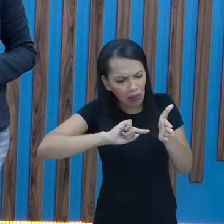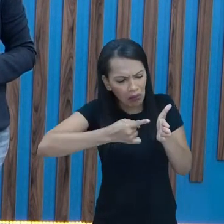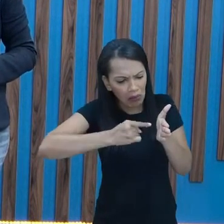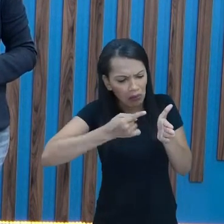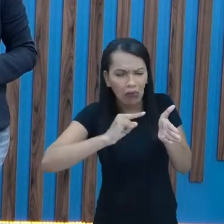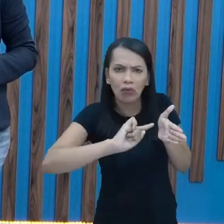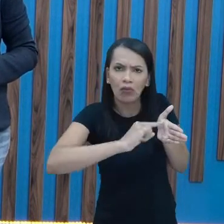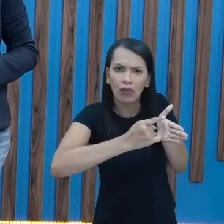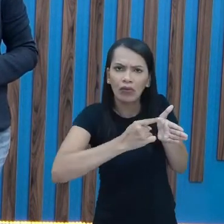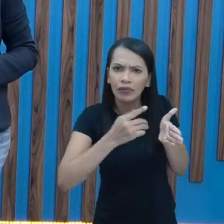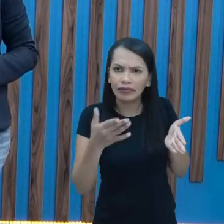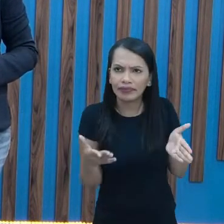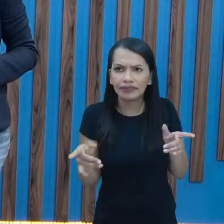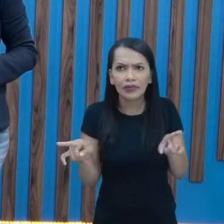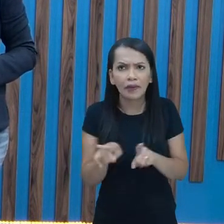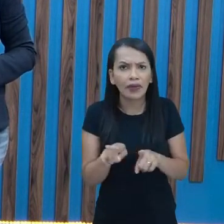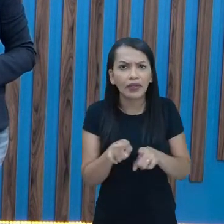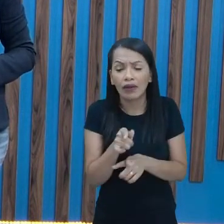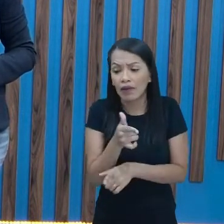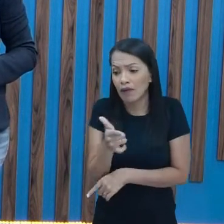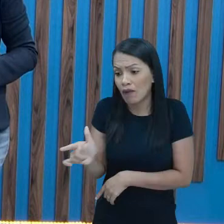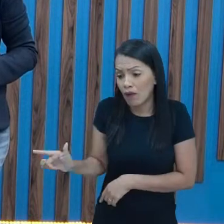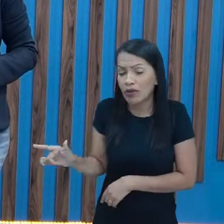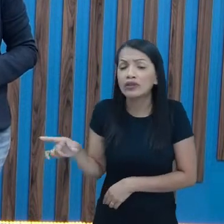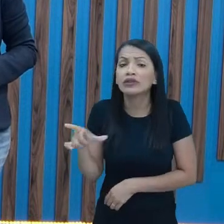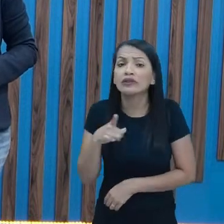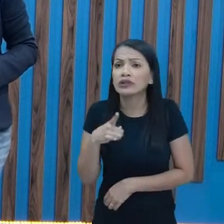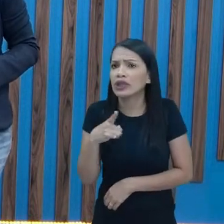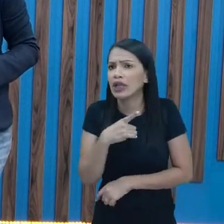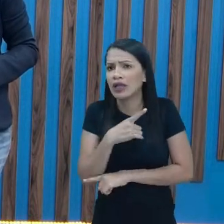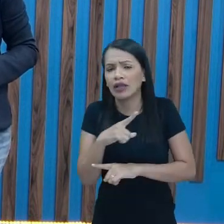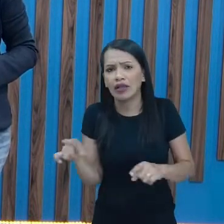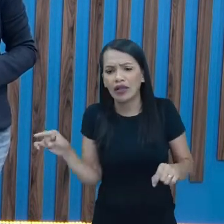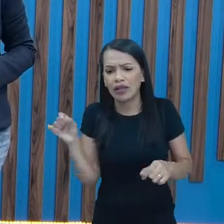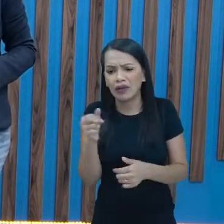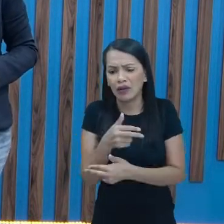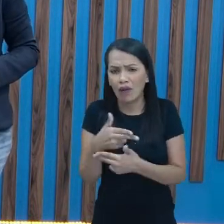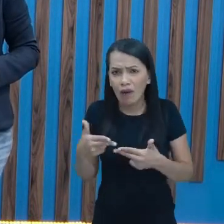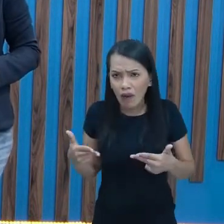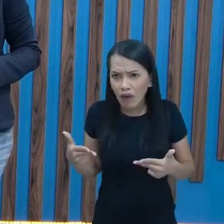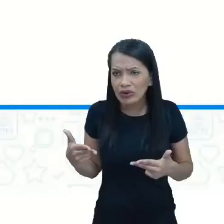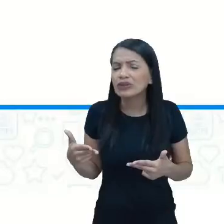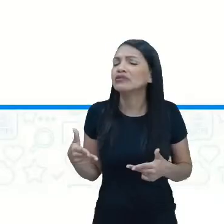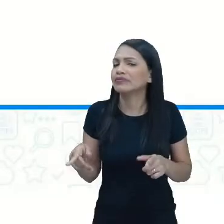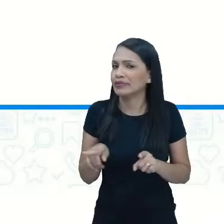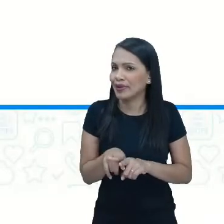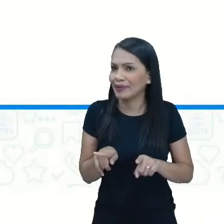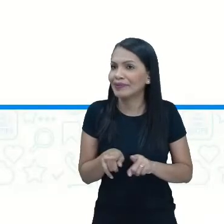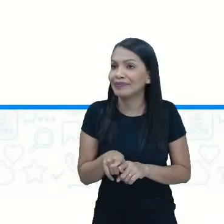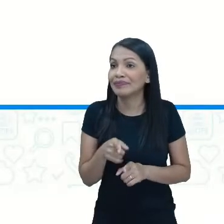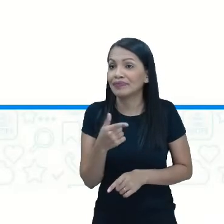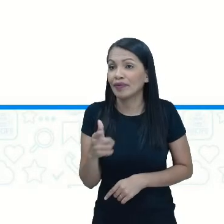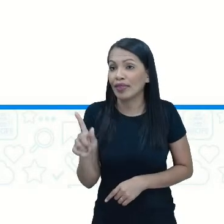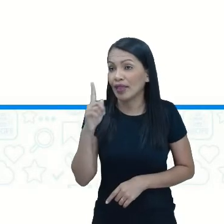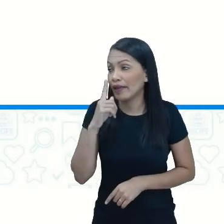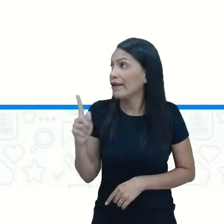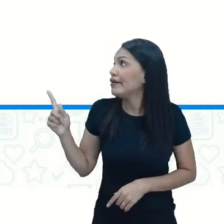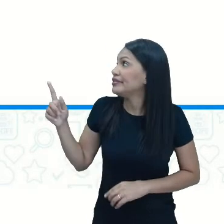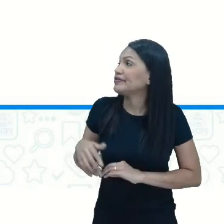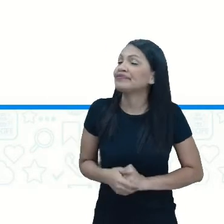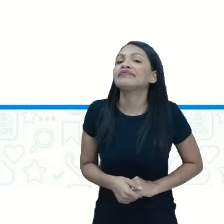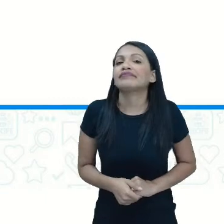em relação a móvel, tá, gente? A jogos também, a eletrônicos também. Um outro, olha, guia